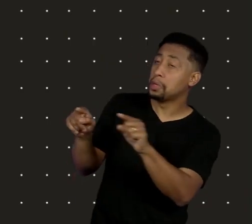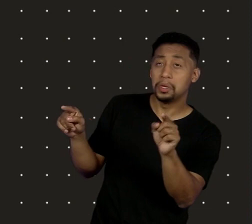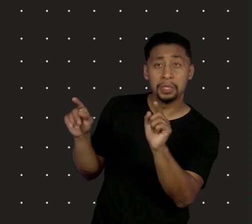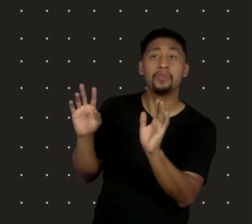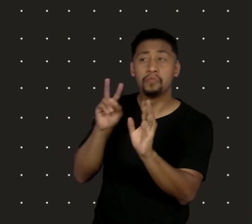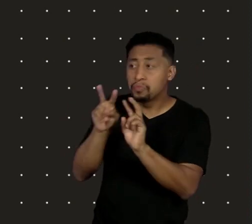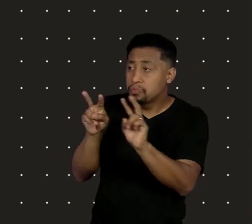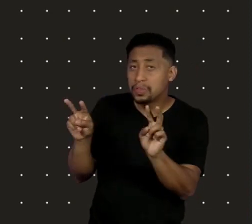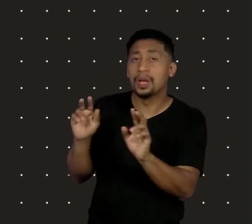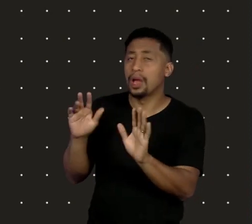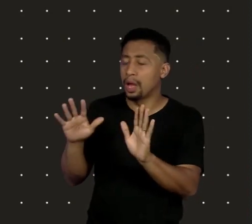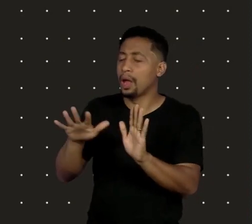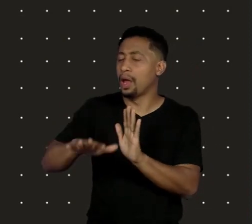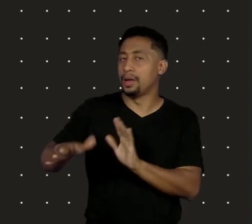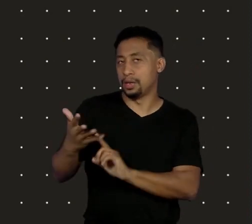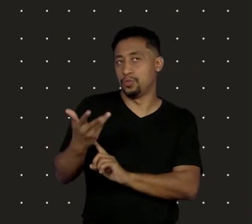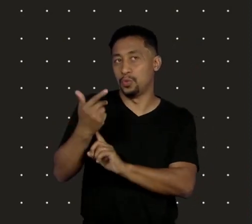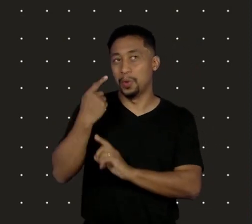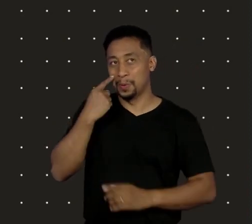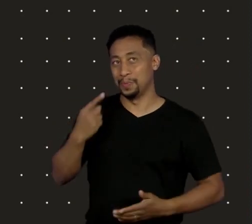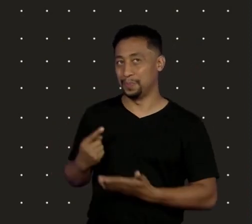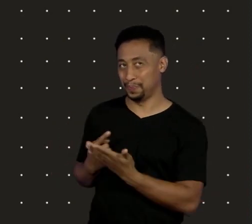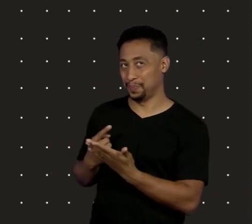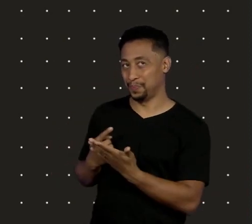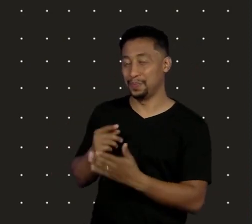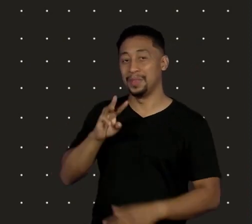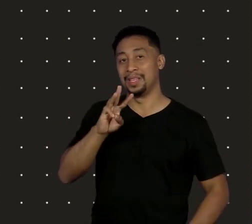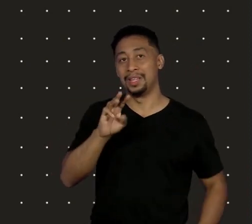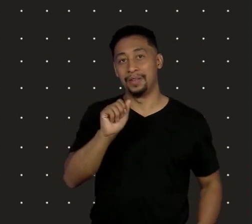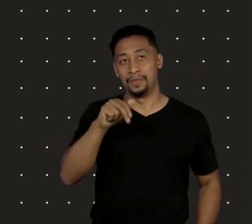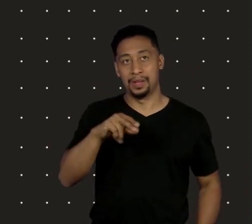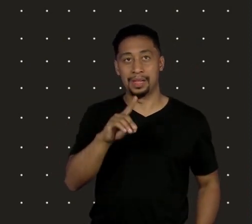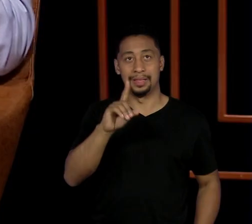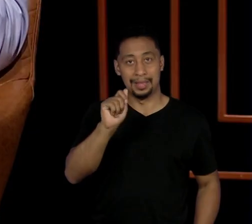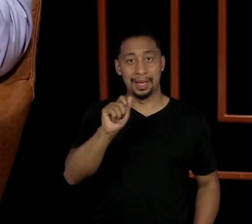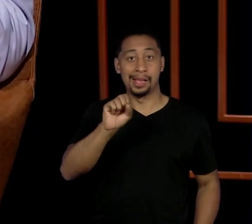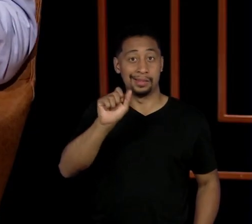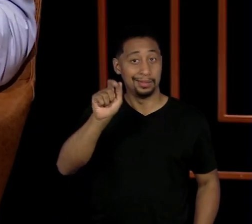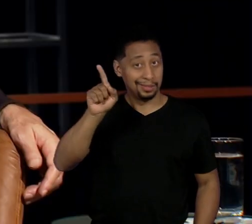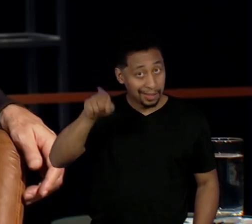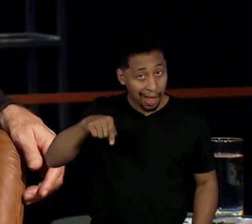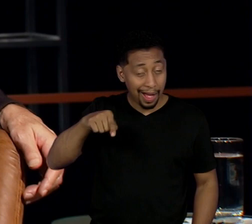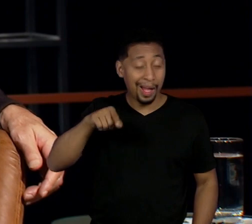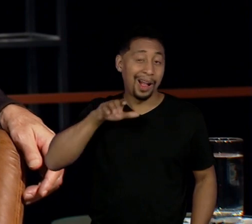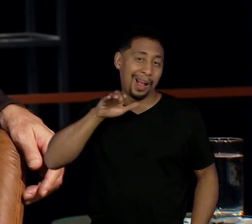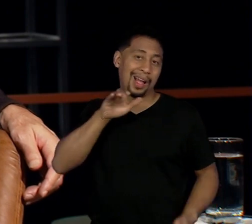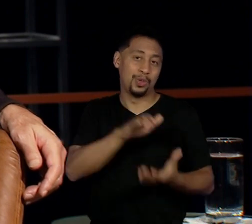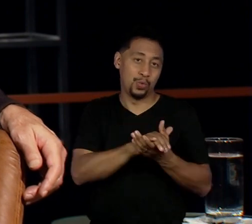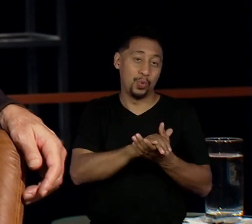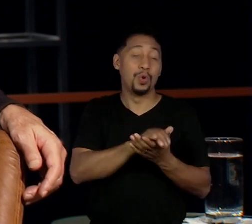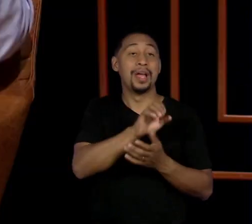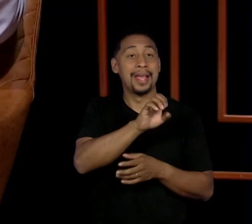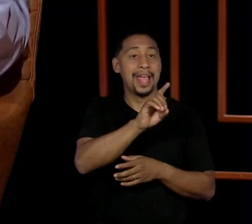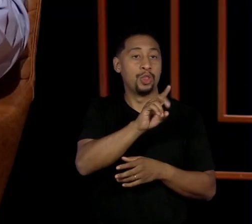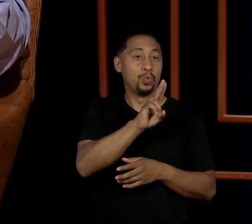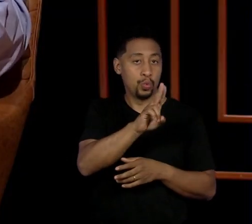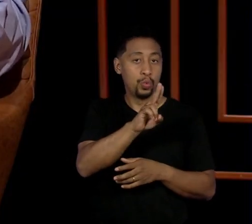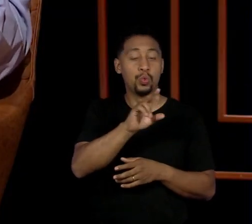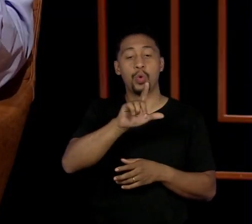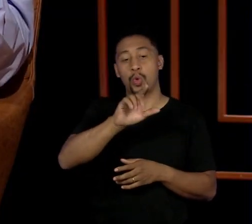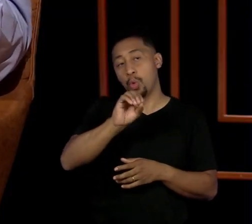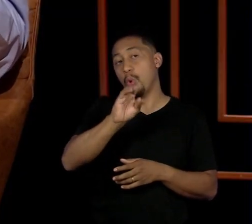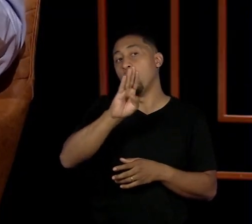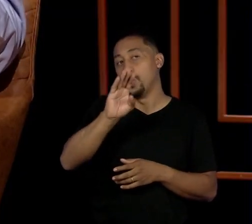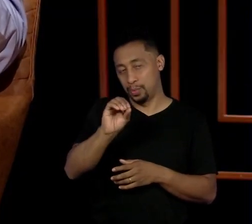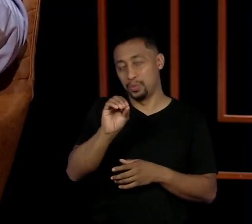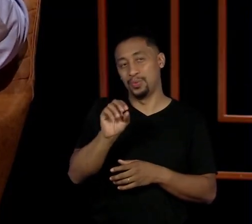casada com Edu Lobo, Wanda Sá. E eu olhava e falava, pô, quero ser aquele negócio ali. Aquilo ali é bacana. Meu pai, quando foi produtor de